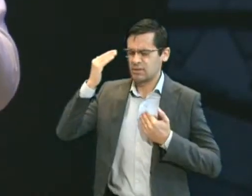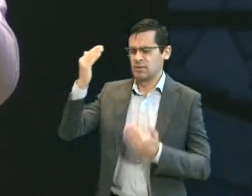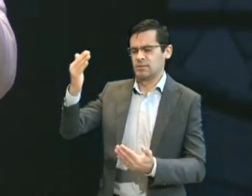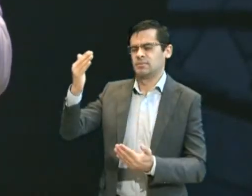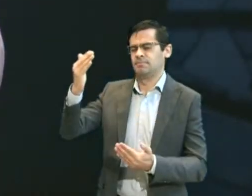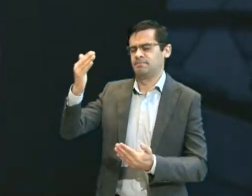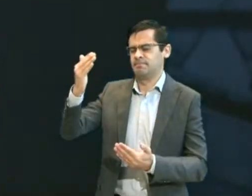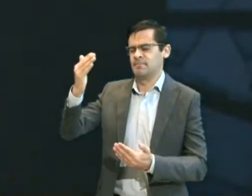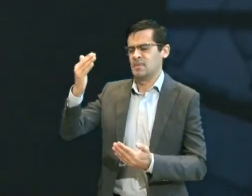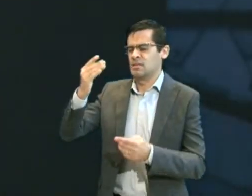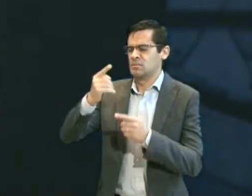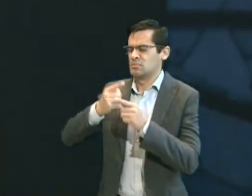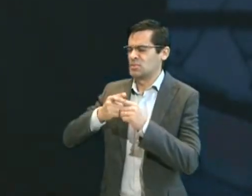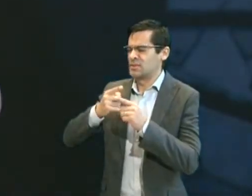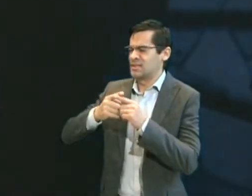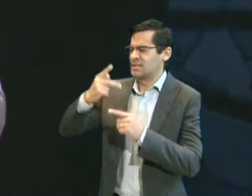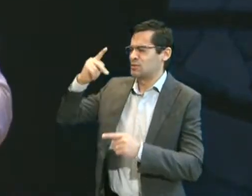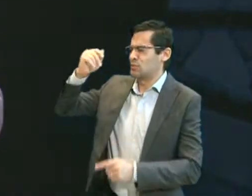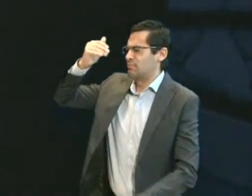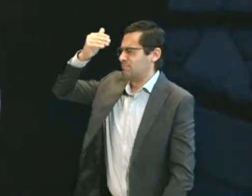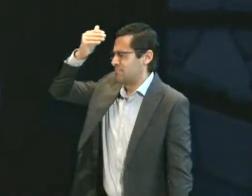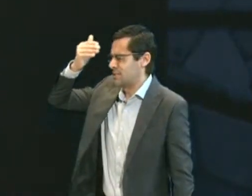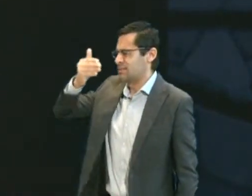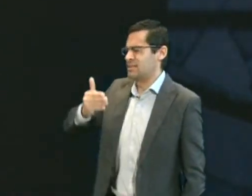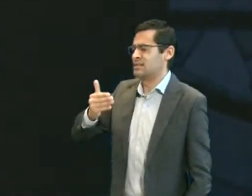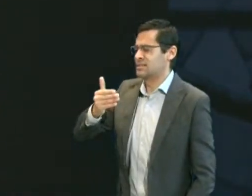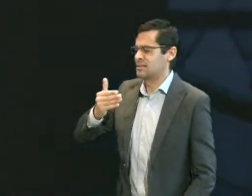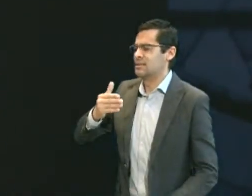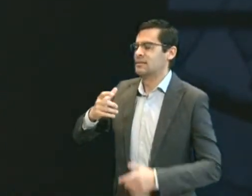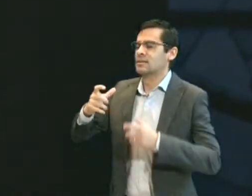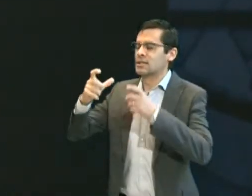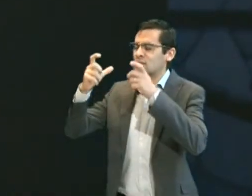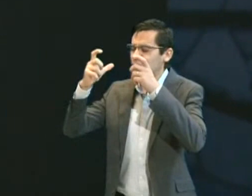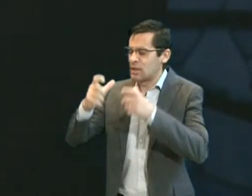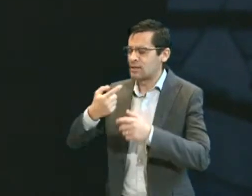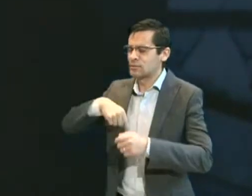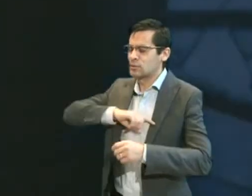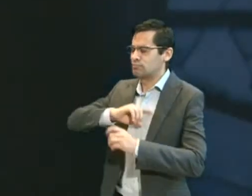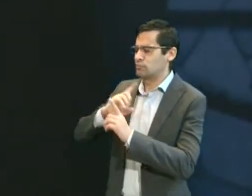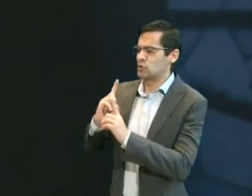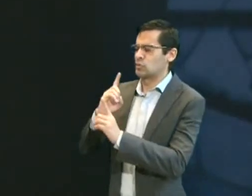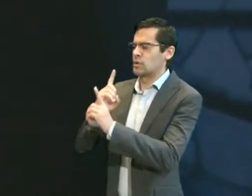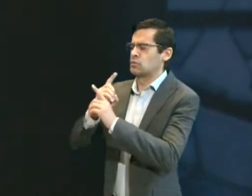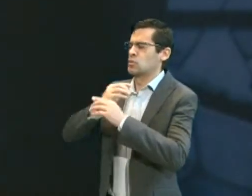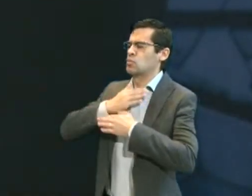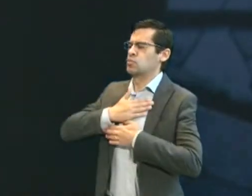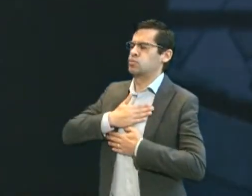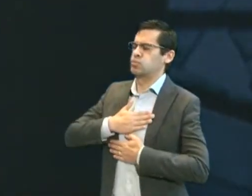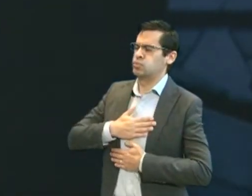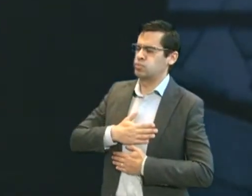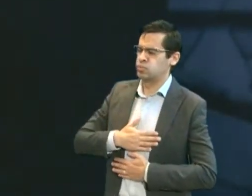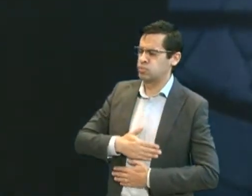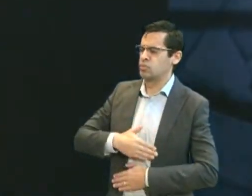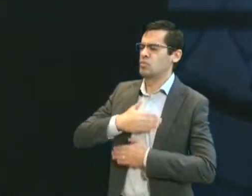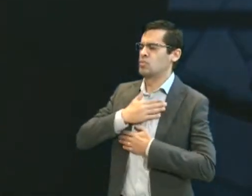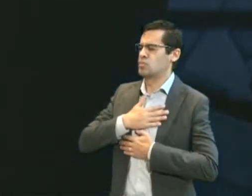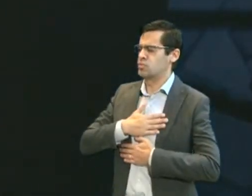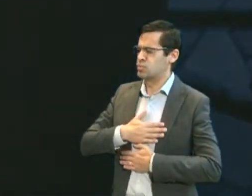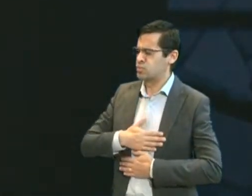porque a Tua presença é o lugar onde encontramos refúgio,